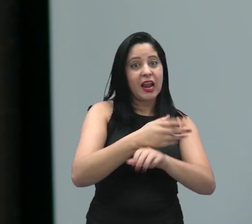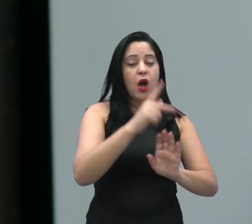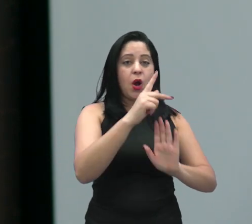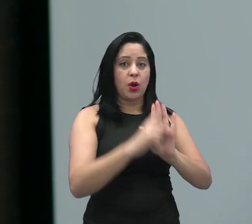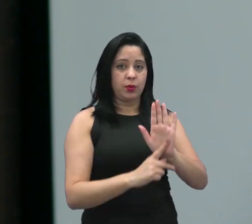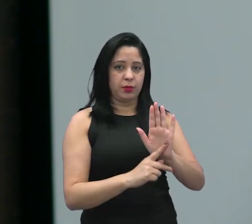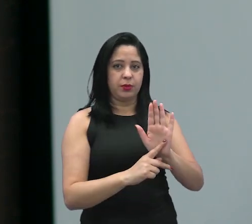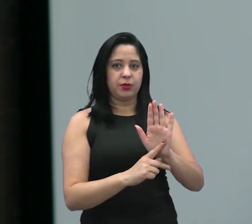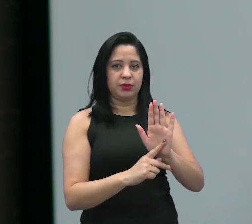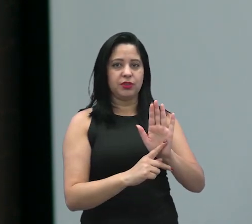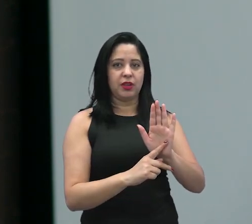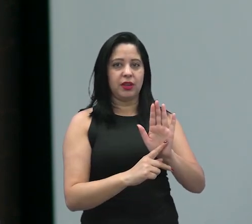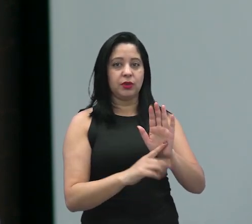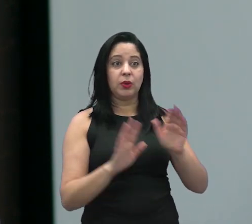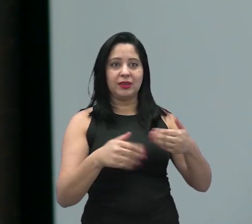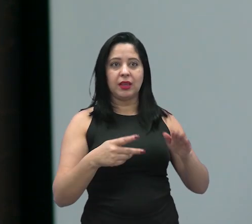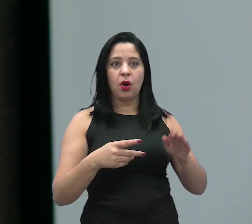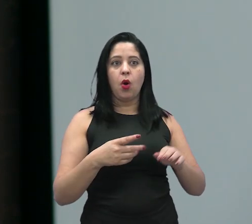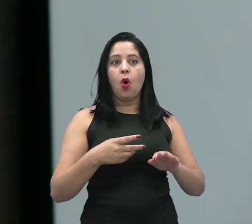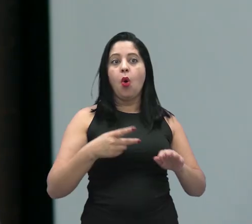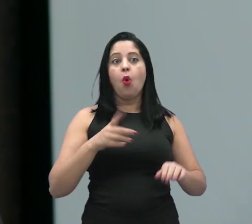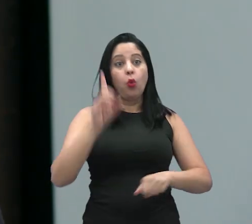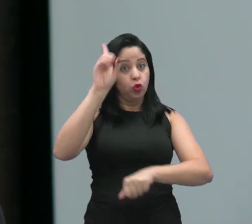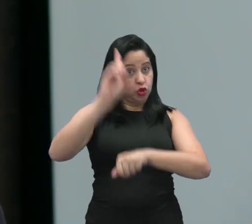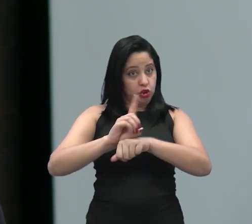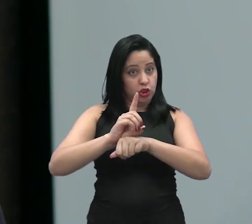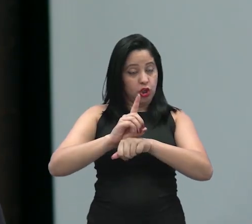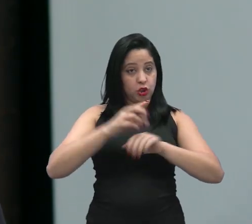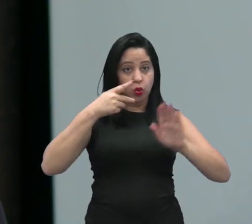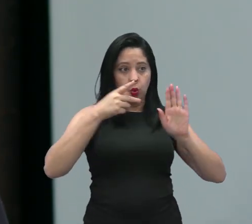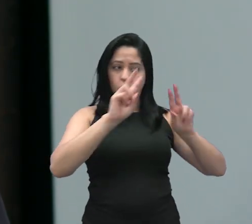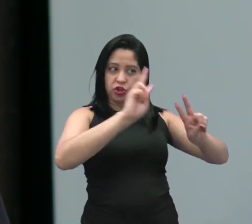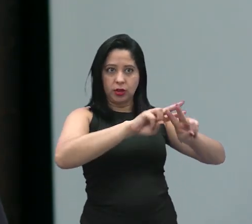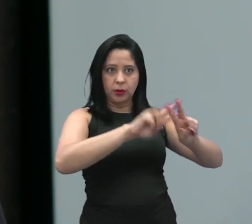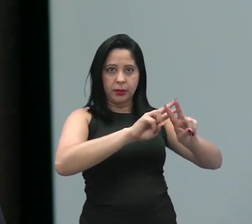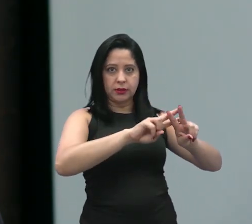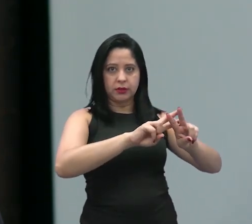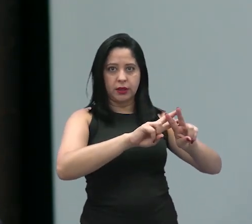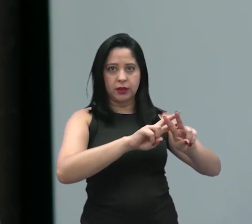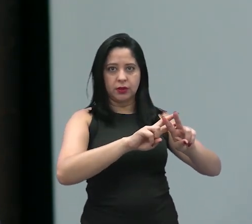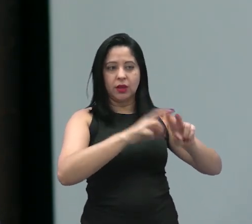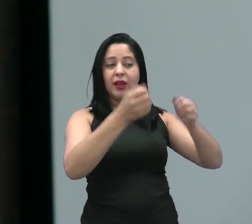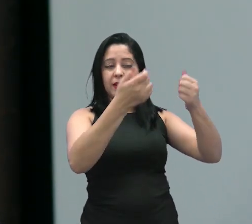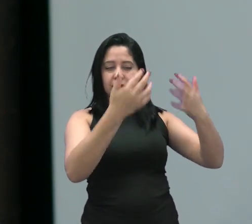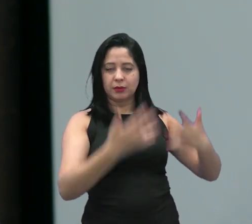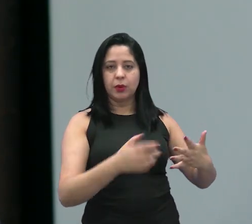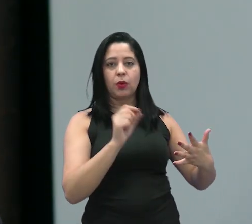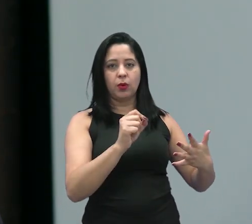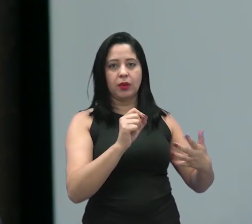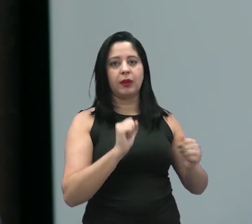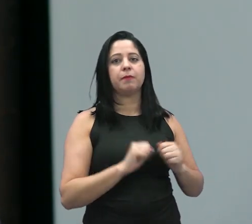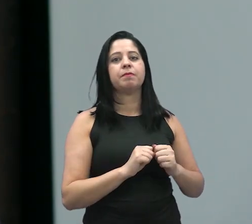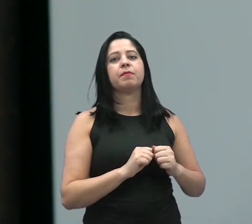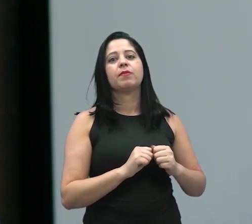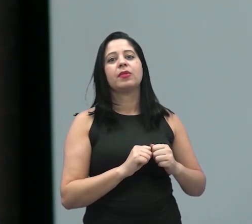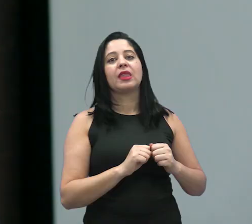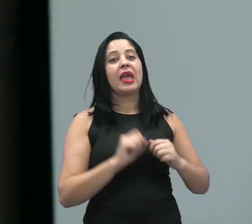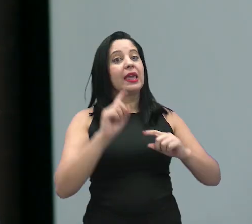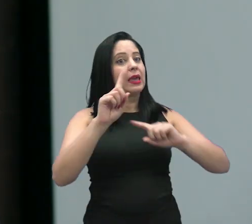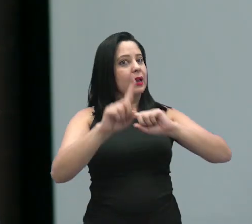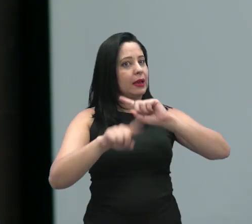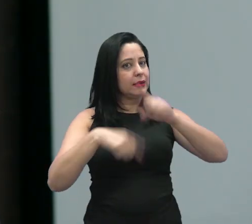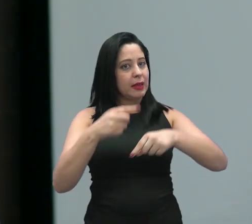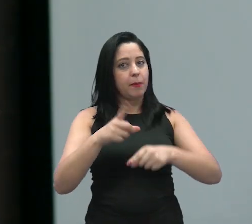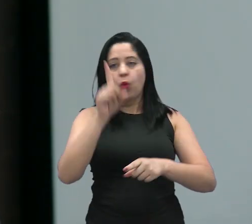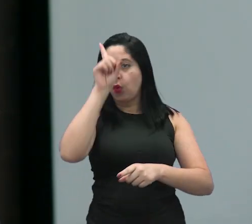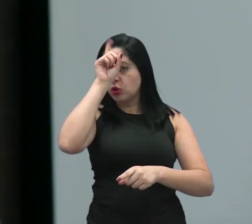a promessa do diretor do presídio foi que na entrega seguinte que houvesse, ou seja, nas entregas de